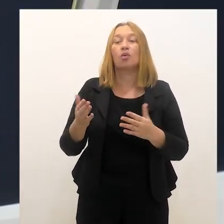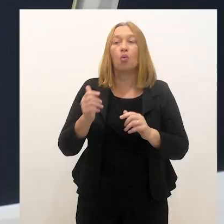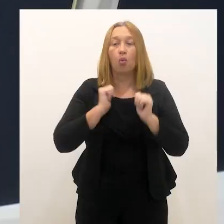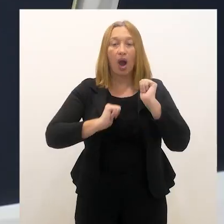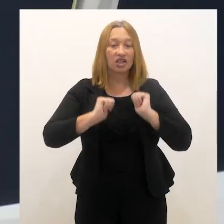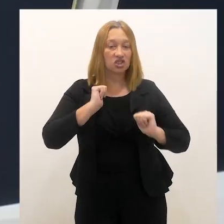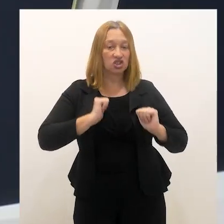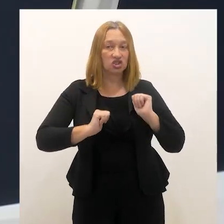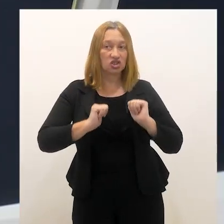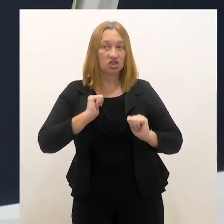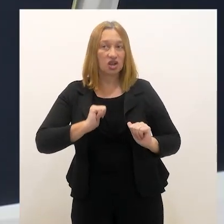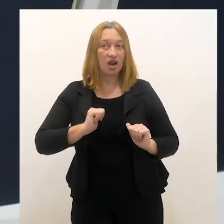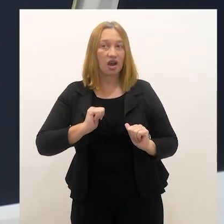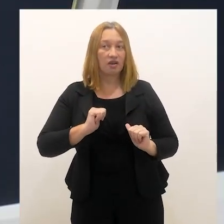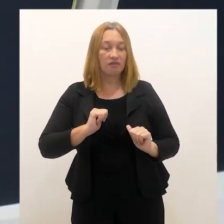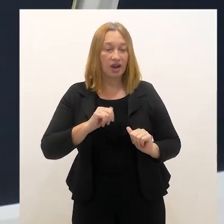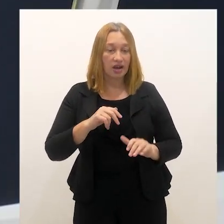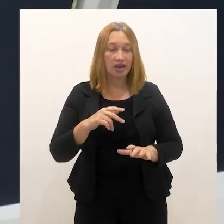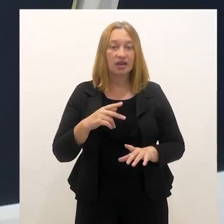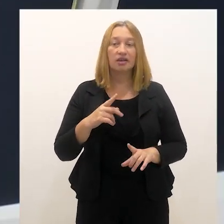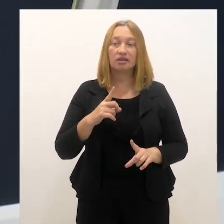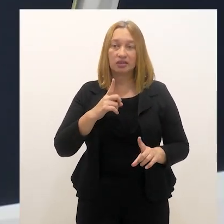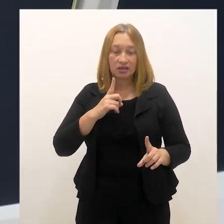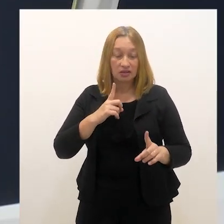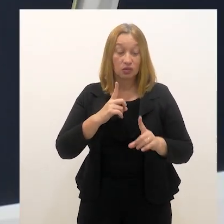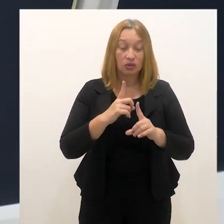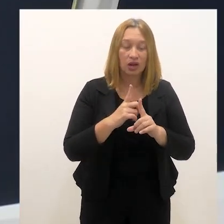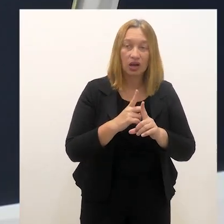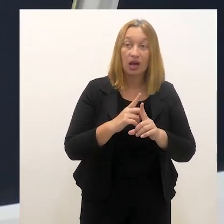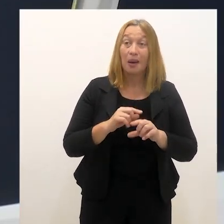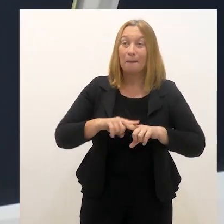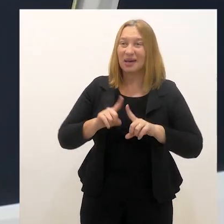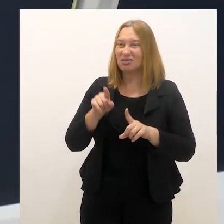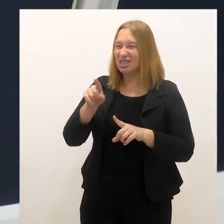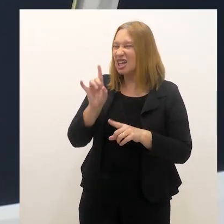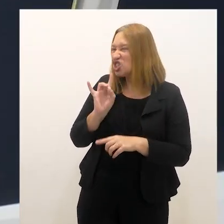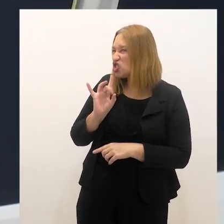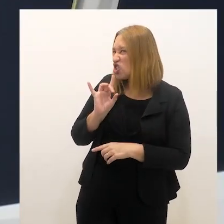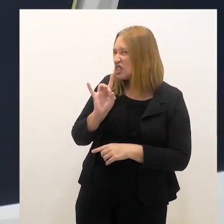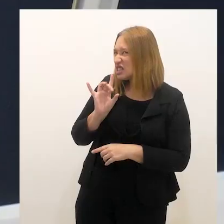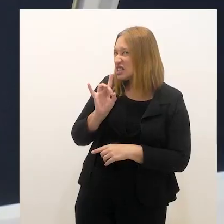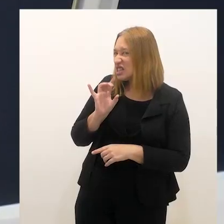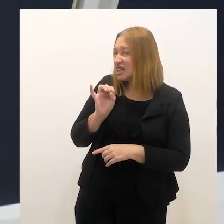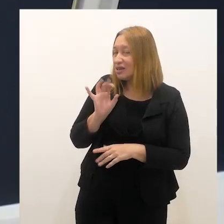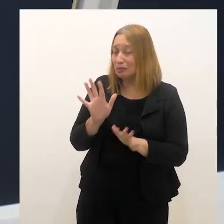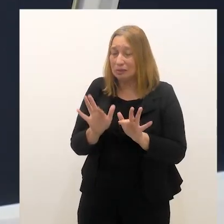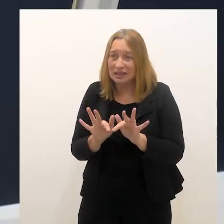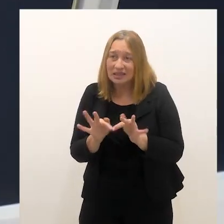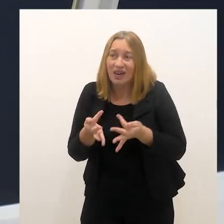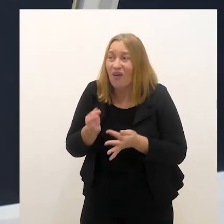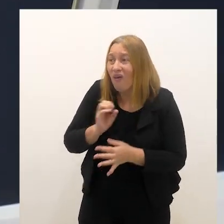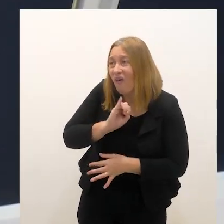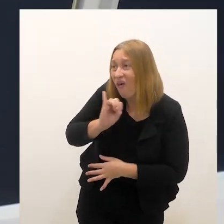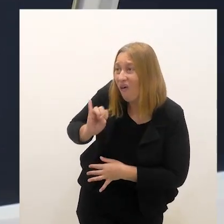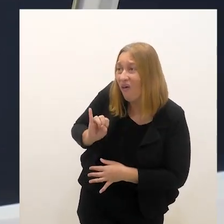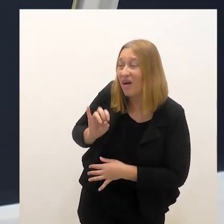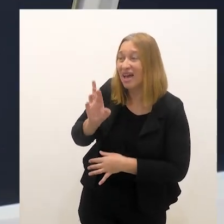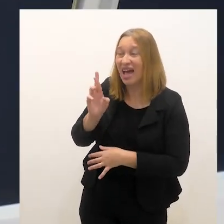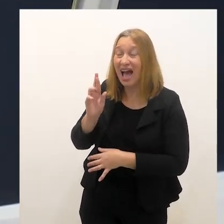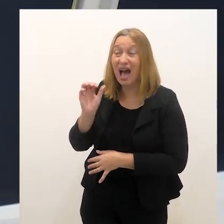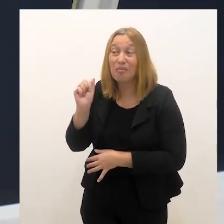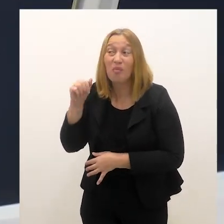o artista já vai te dar uma moral. Agora, quando você tá ali sozinho, humildemente, oi,